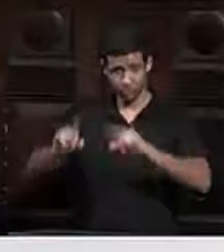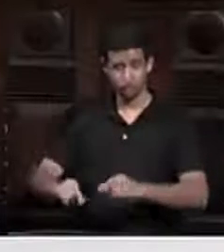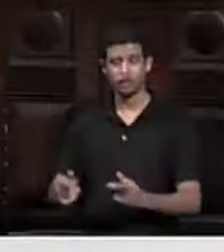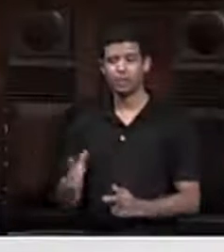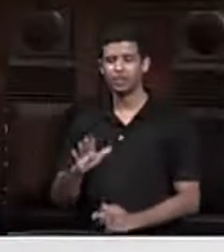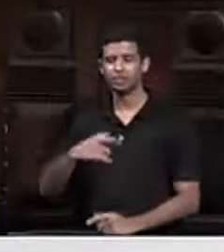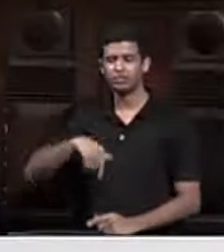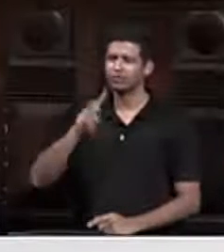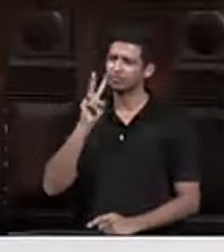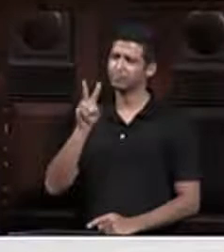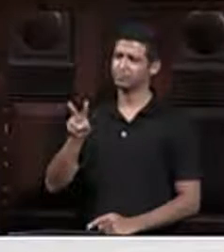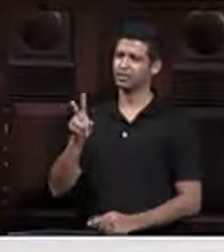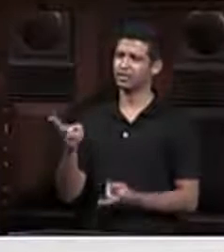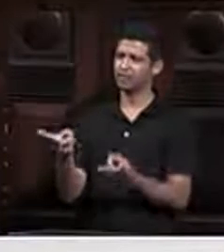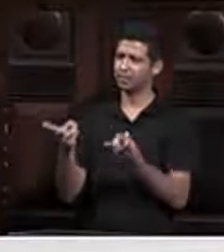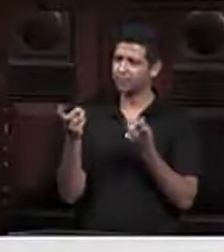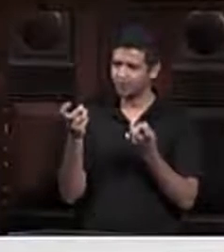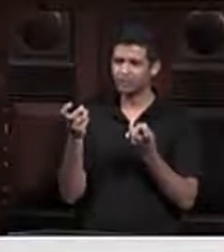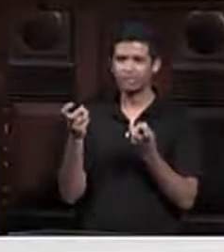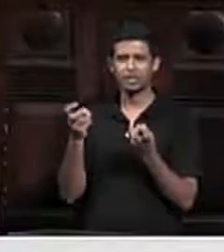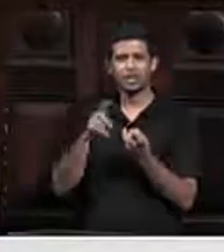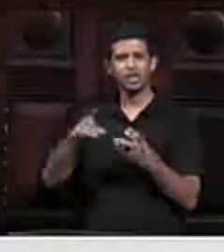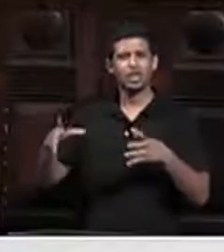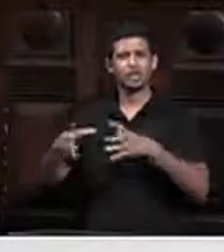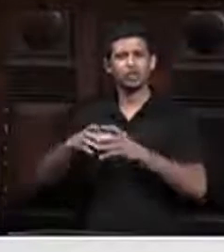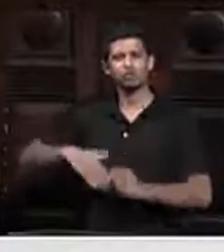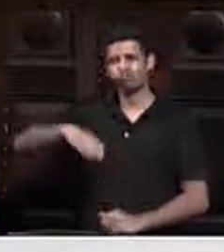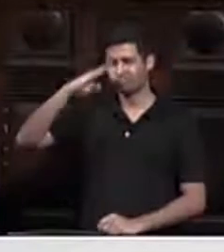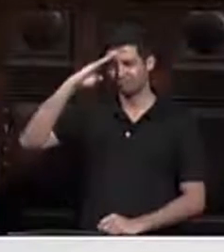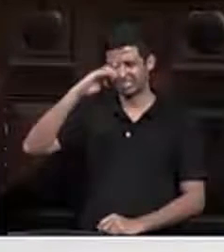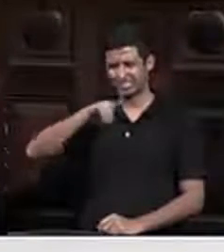intervenção não tem conseguido